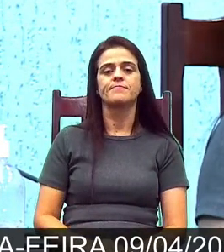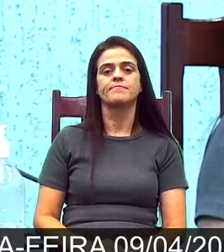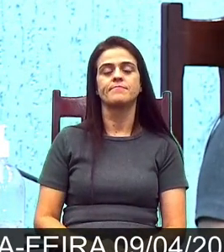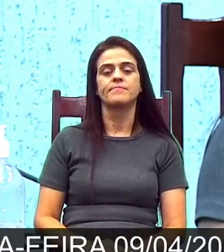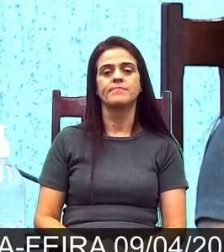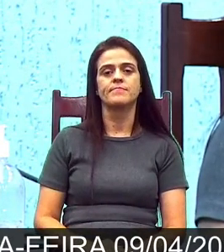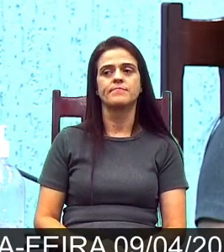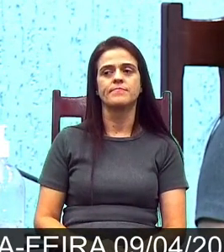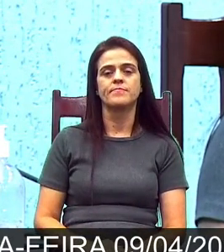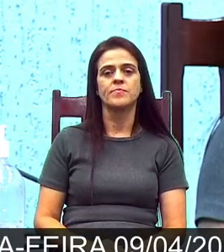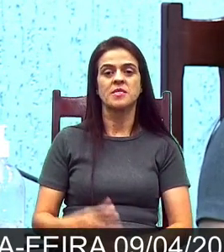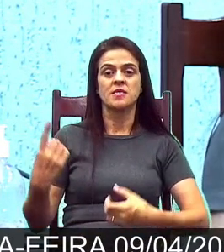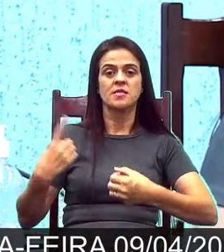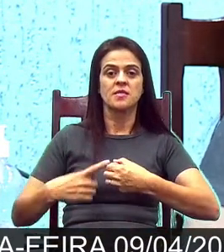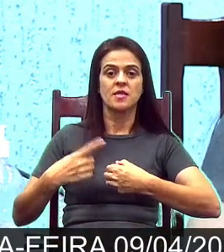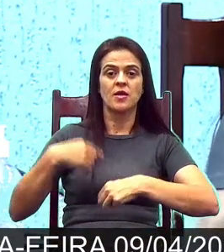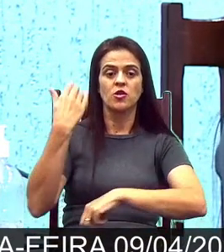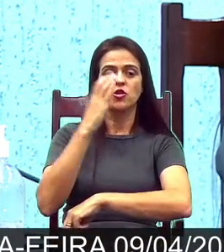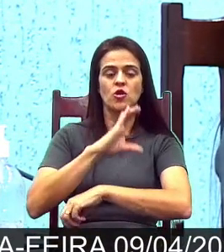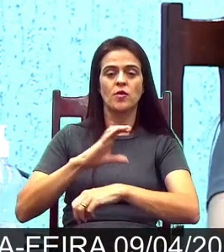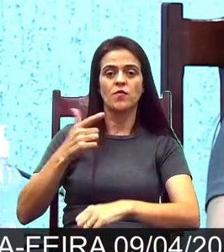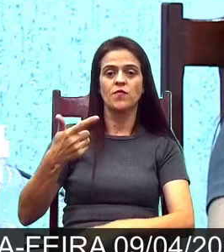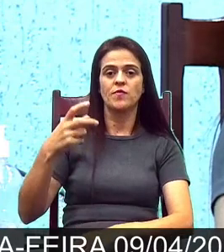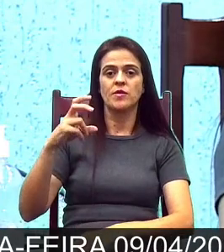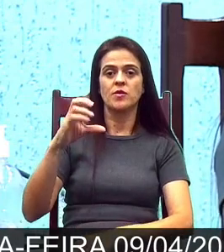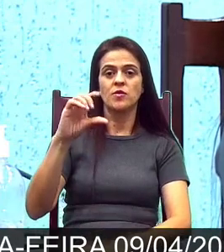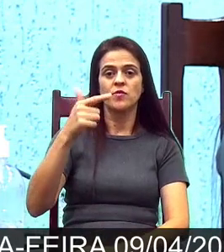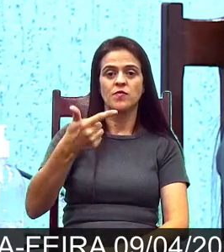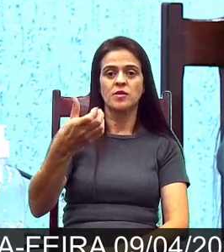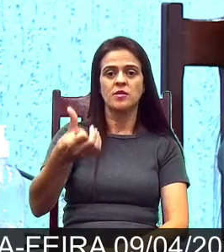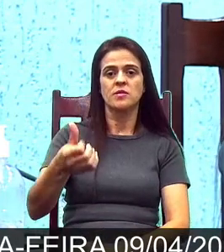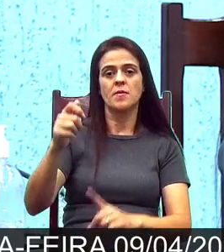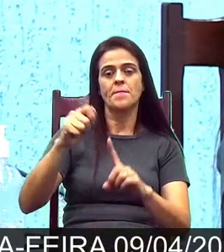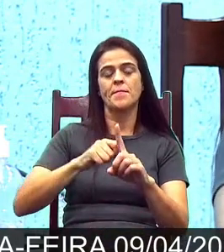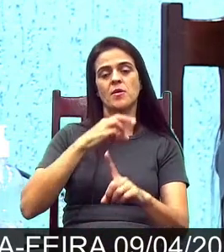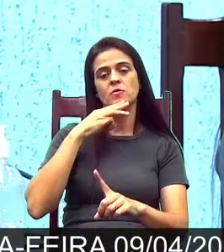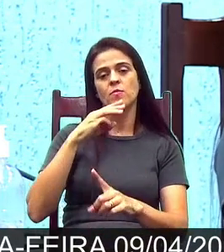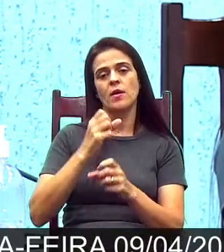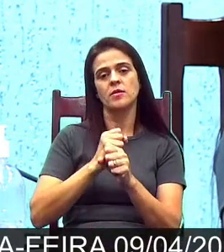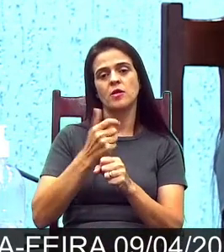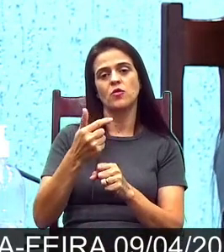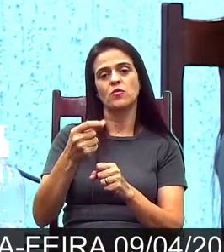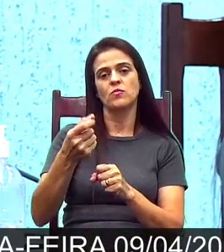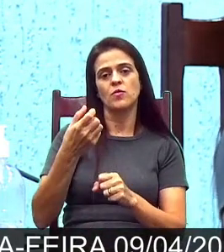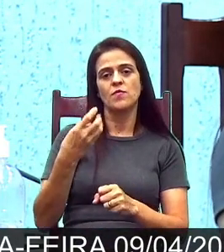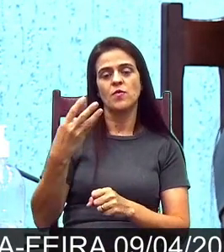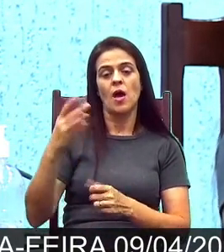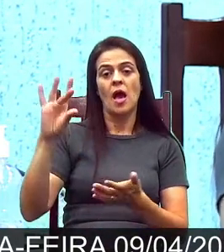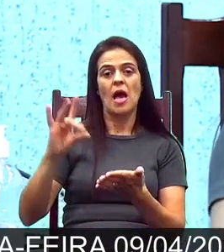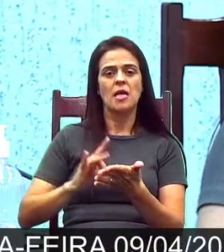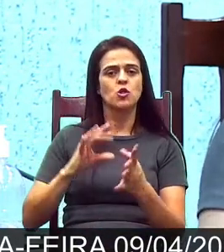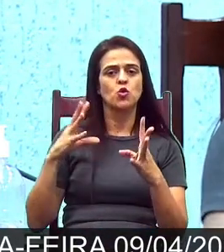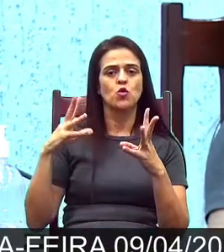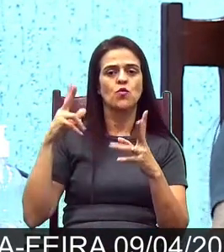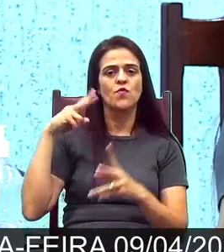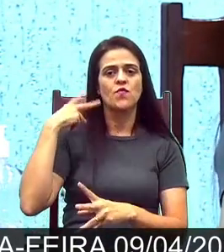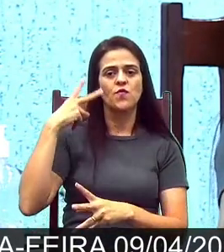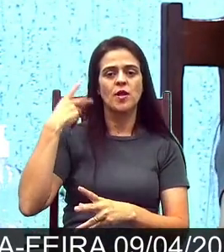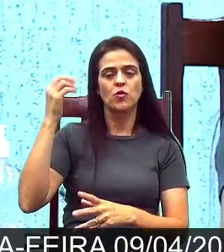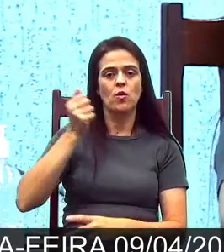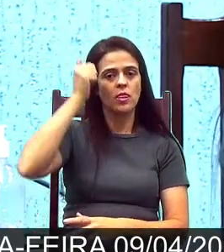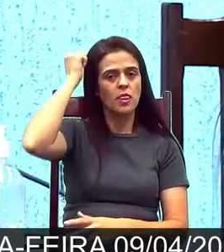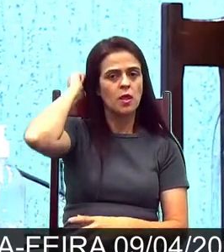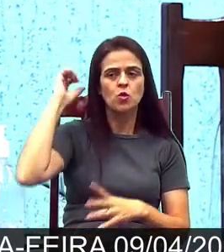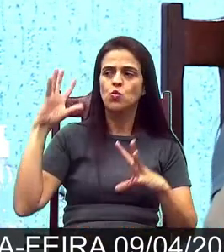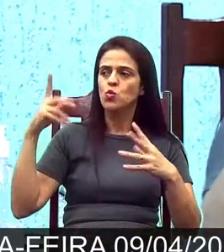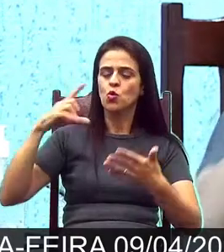em contrário. Catalão, 26 de março de 2024, assinado o nobre vereador Sargento Anísio. Toda a documentação necessária